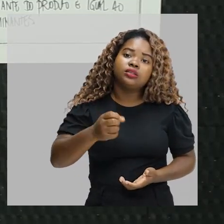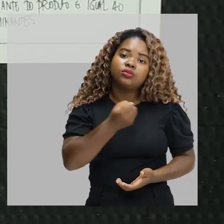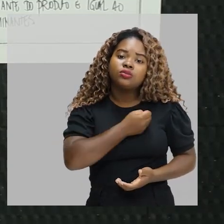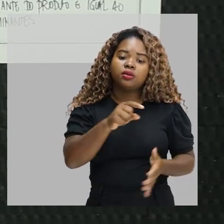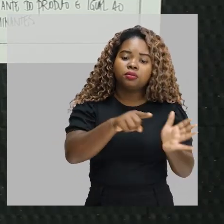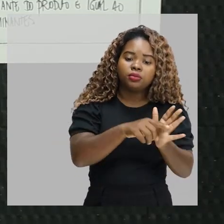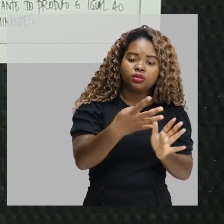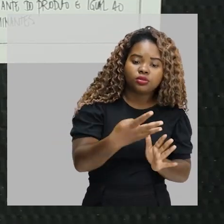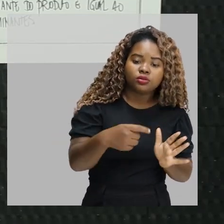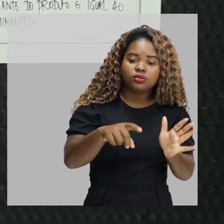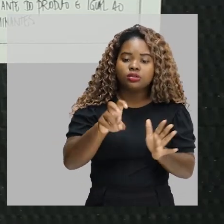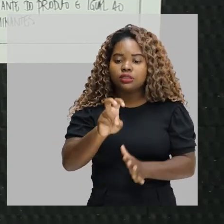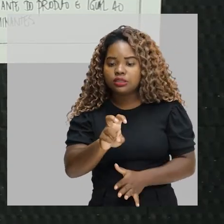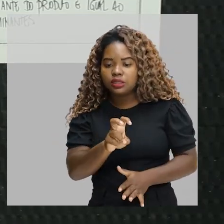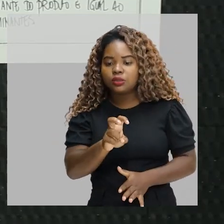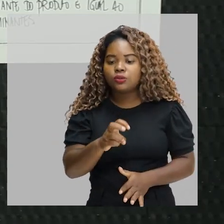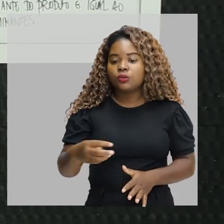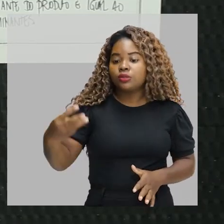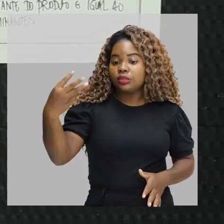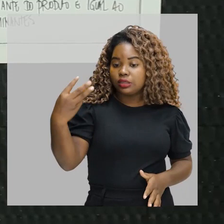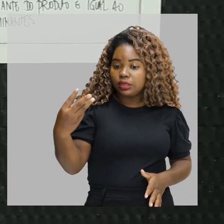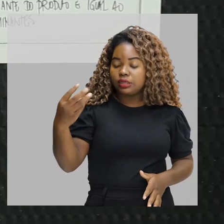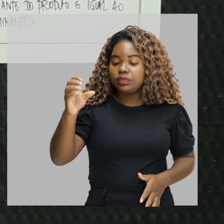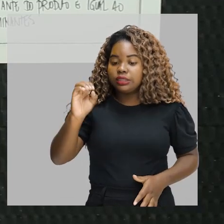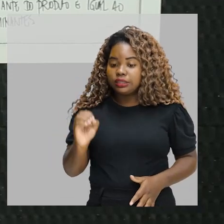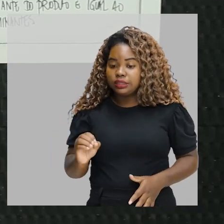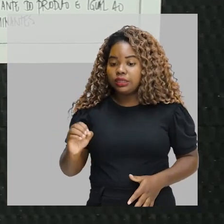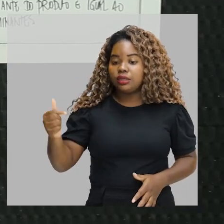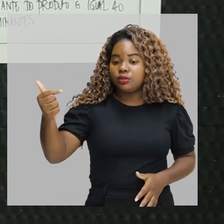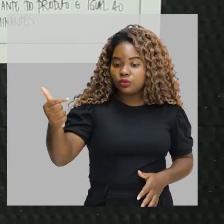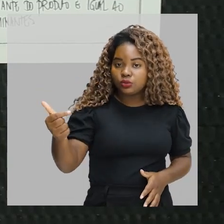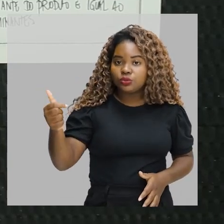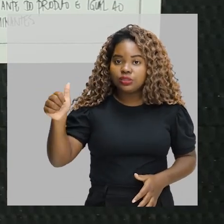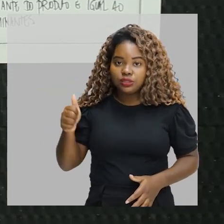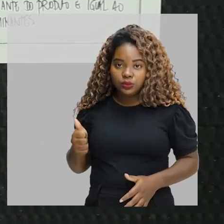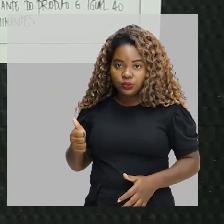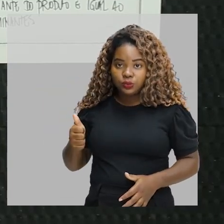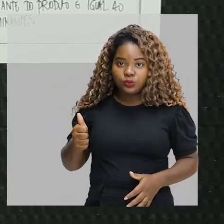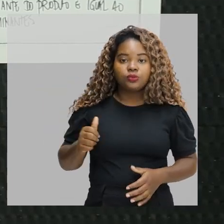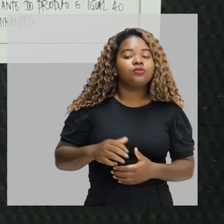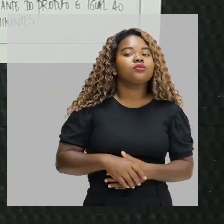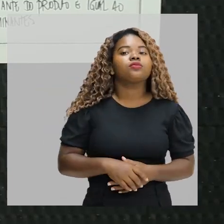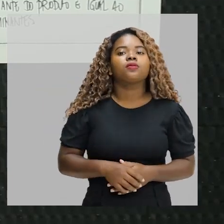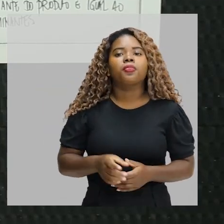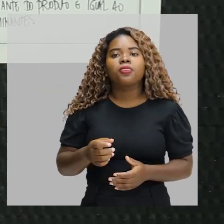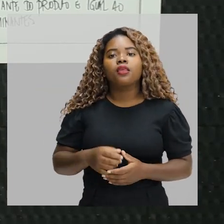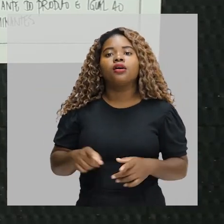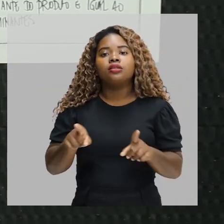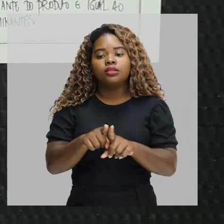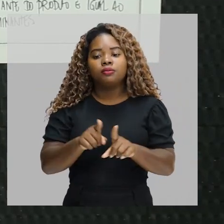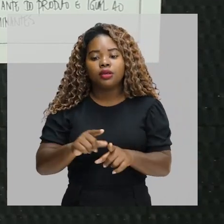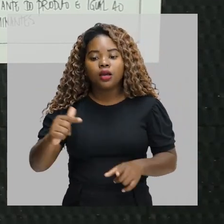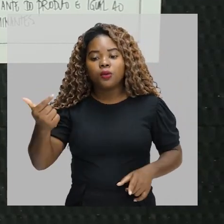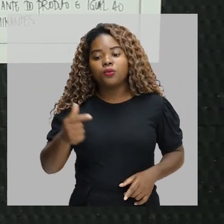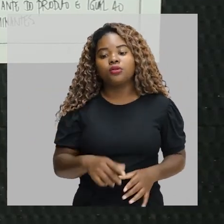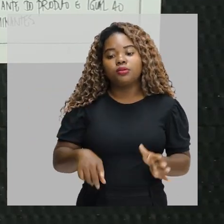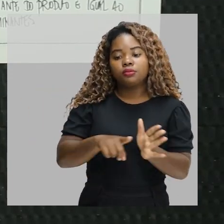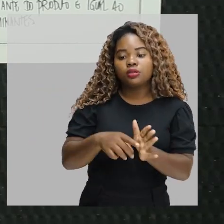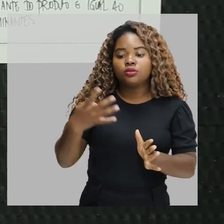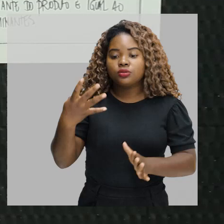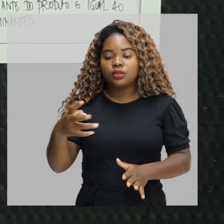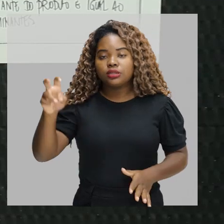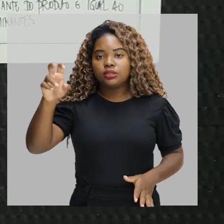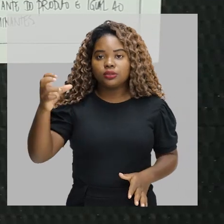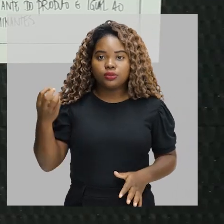menos 4, 5, 3, 0, 2 e 1, e menos 4, 5 e 3.